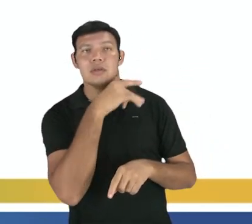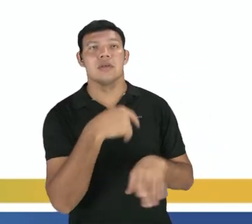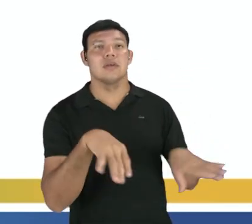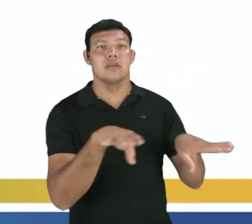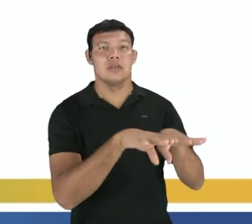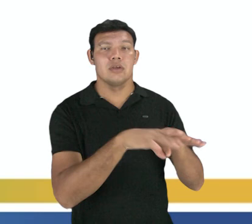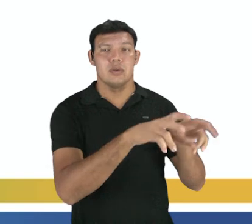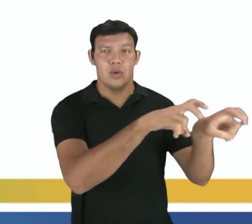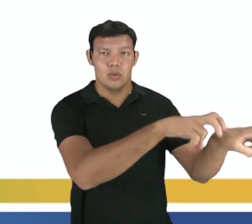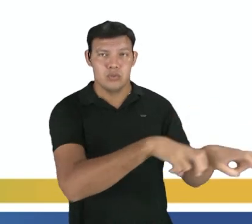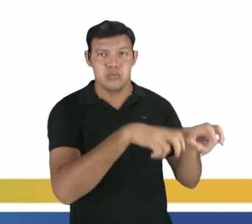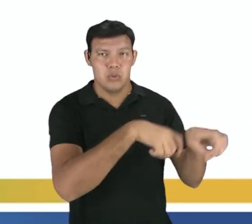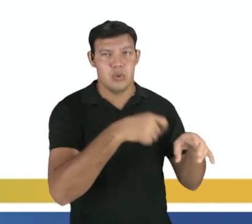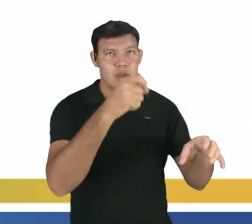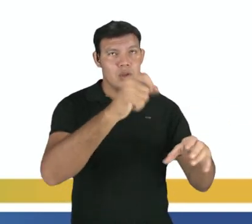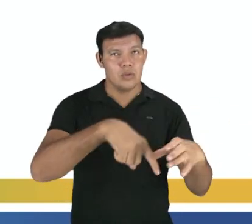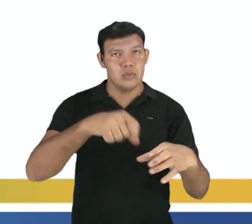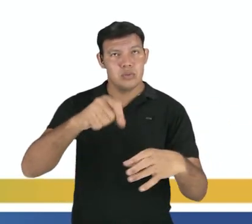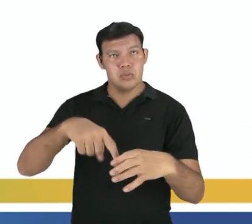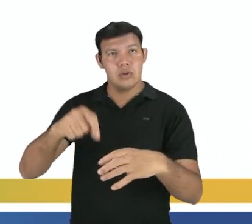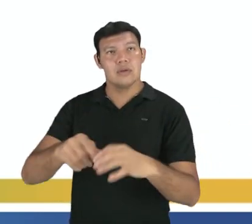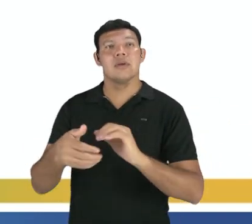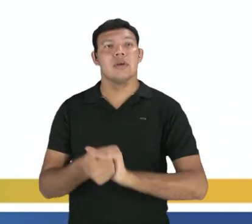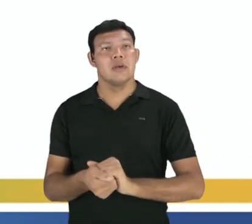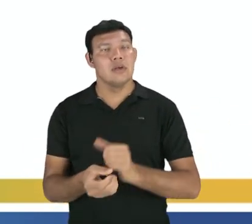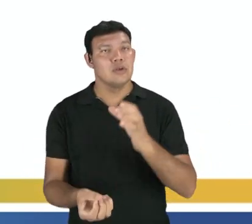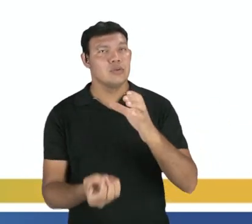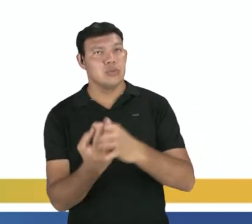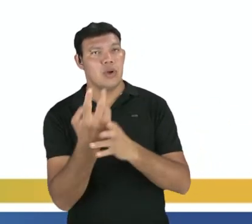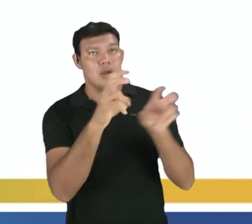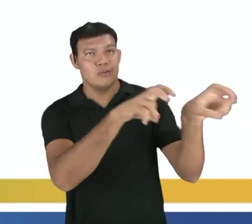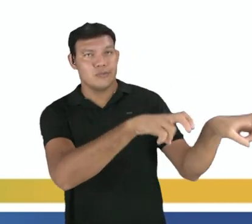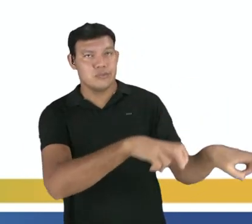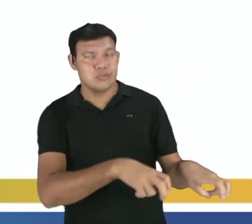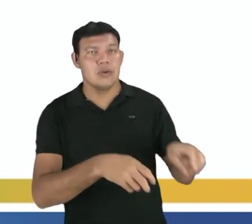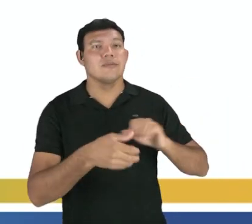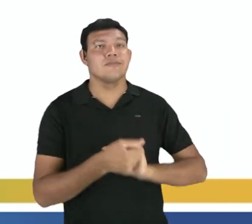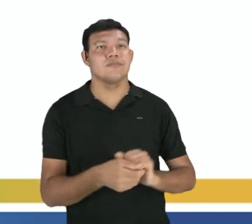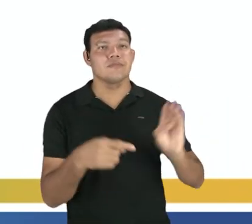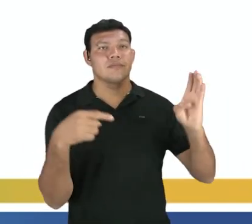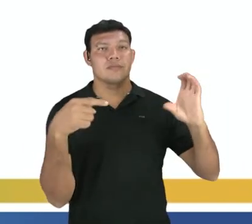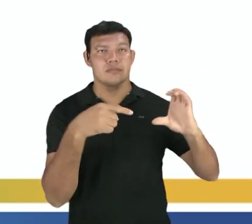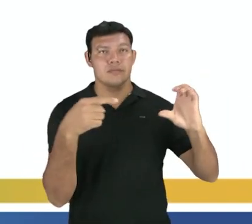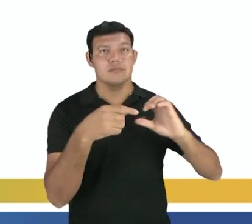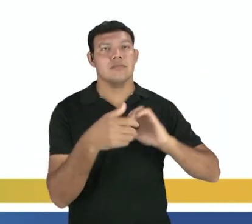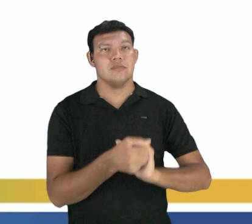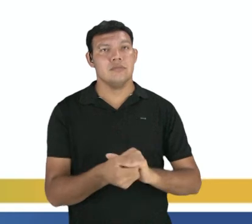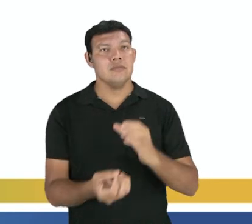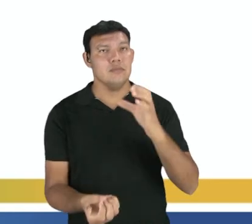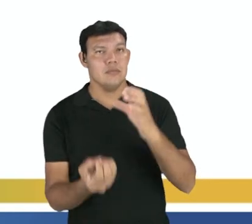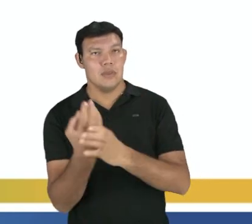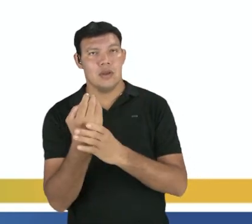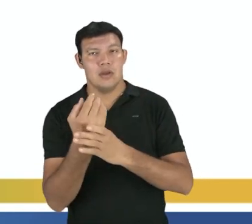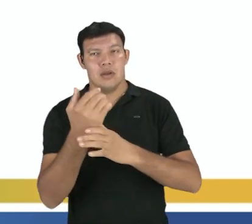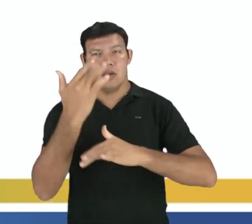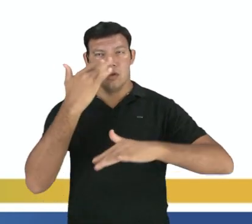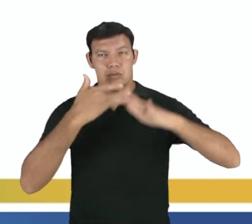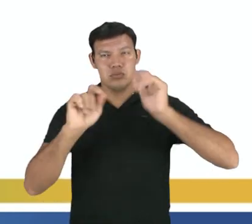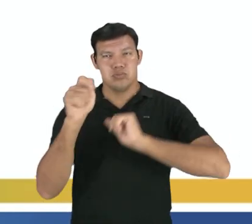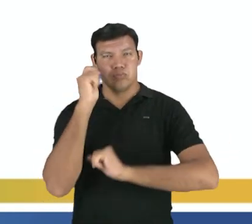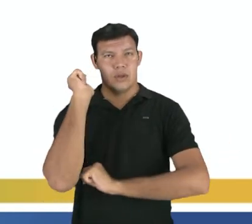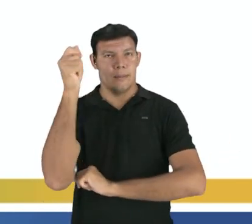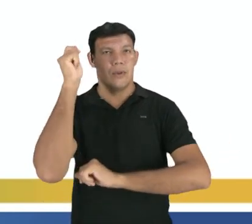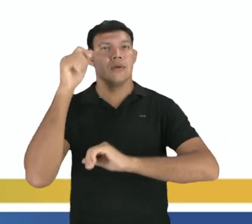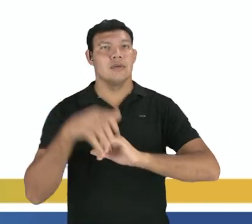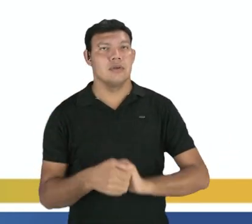o aparecimento da magia e da arte, o povoamento de ambas áreas antes não povoadas, como a Europa Central